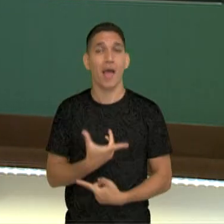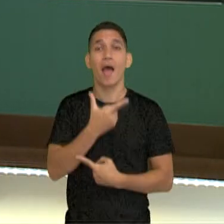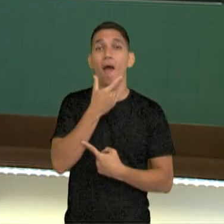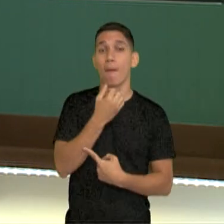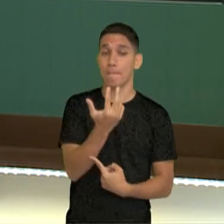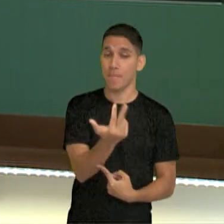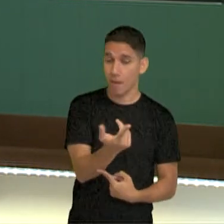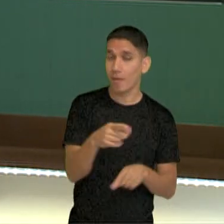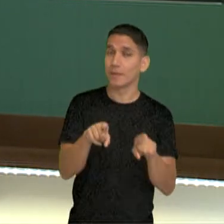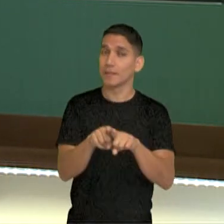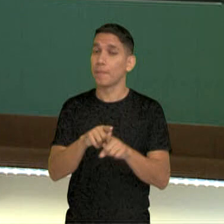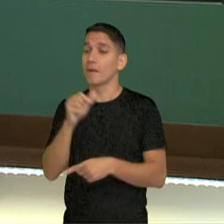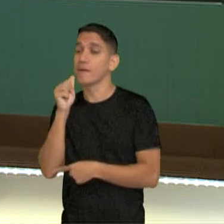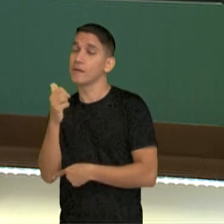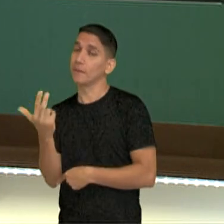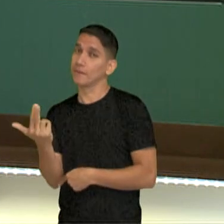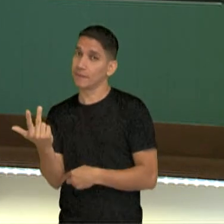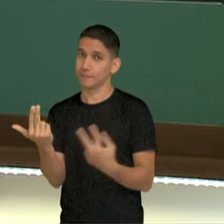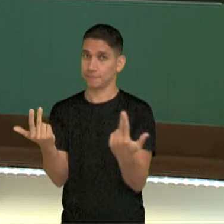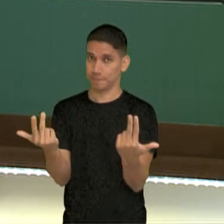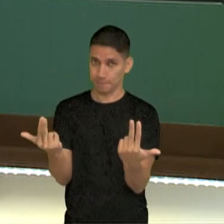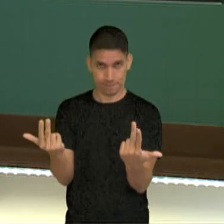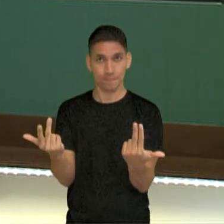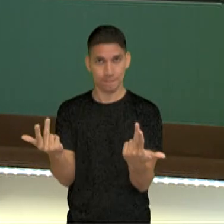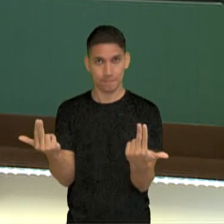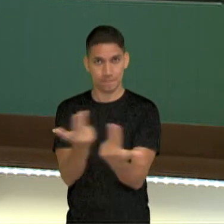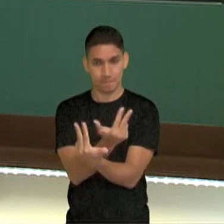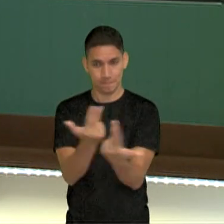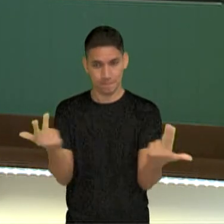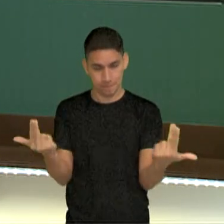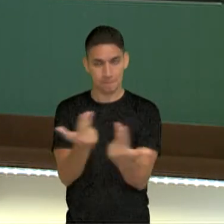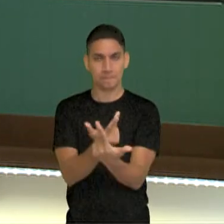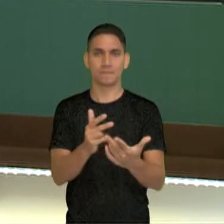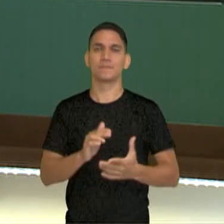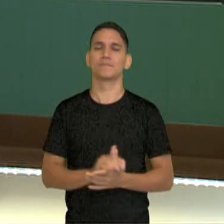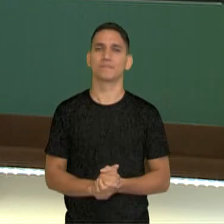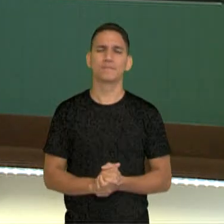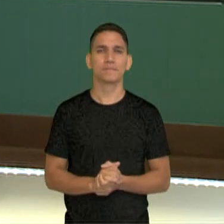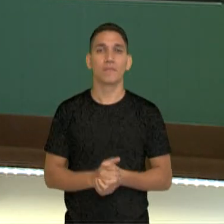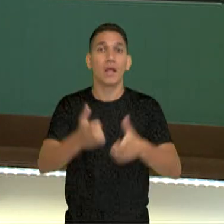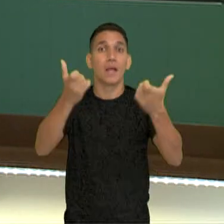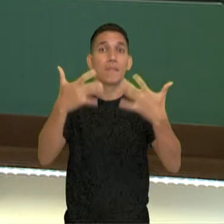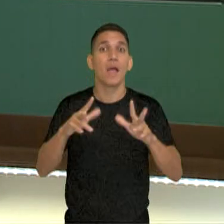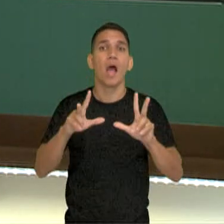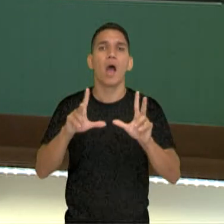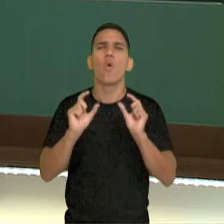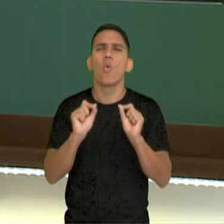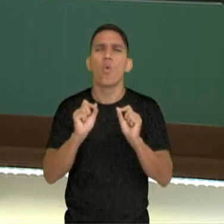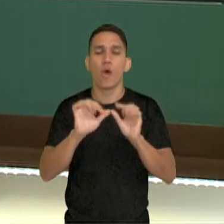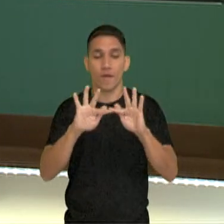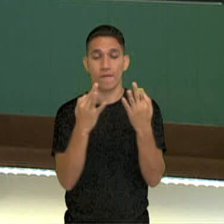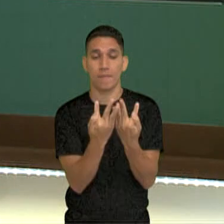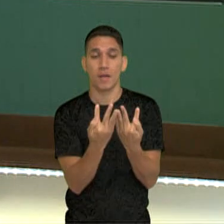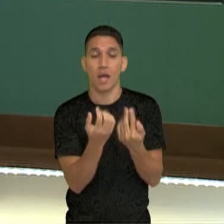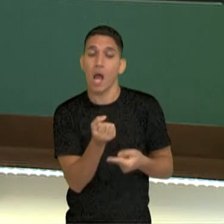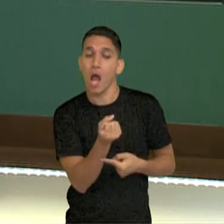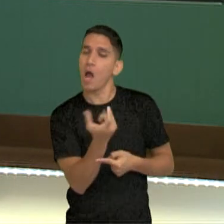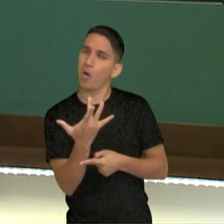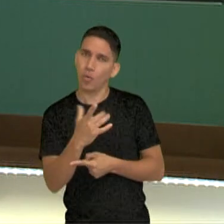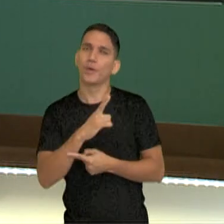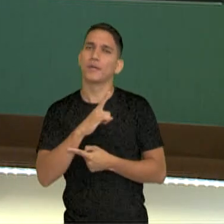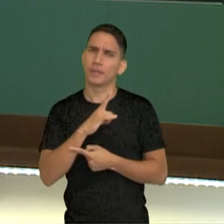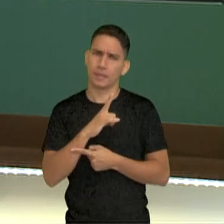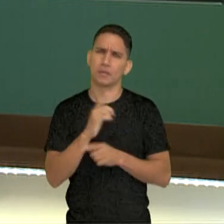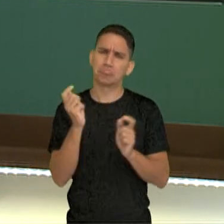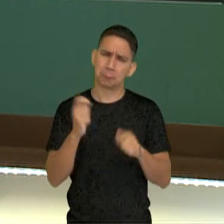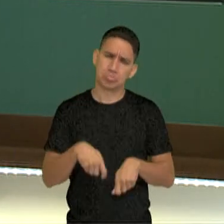and sisters. Fala sobre irmãos e irmãs. Fala sobre partes da família. Também é aceita